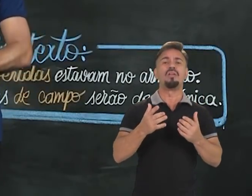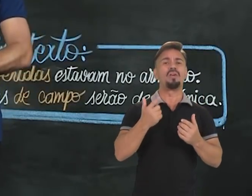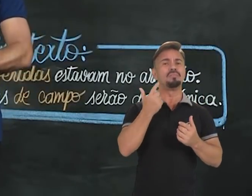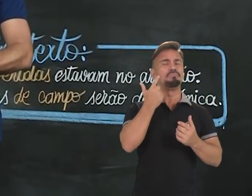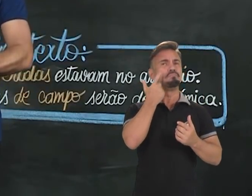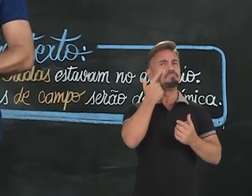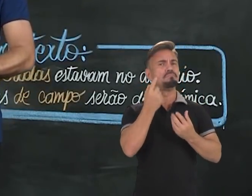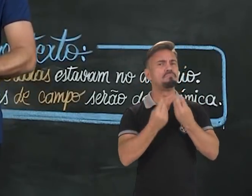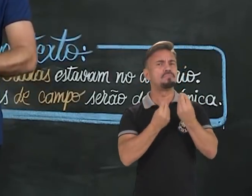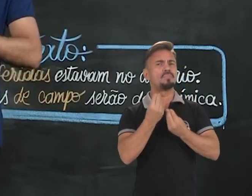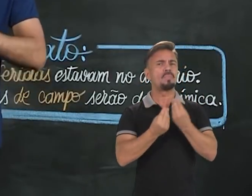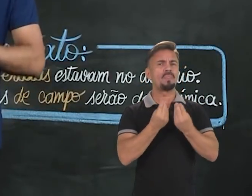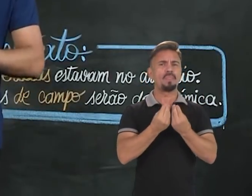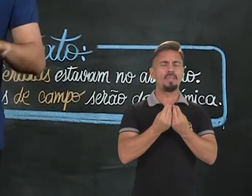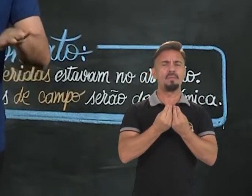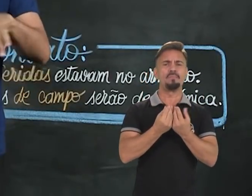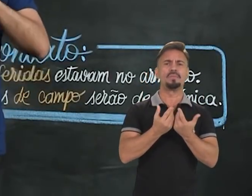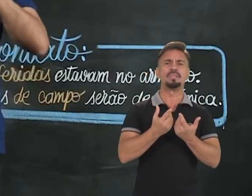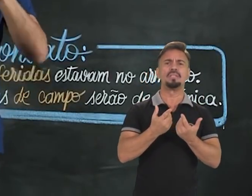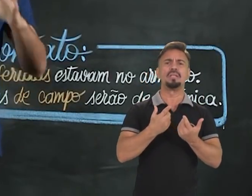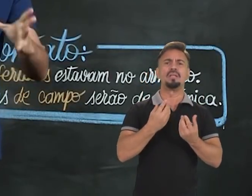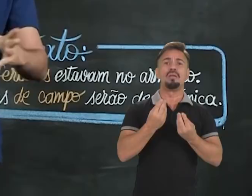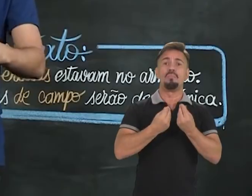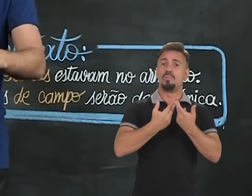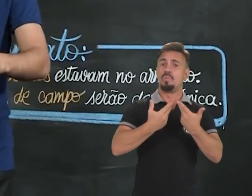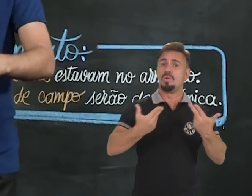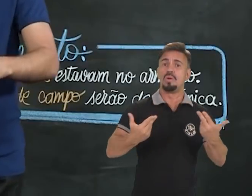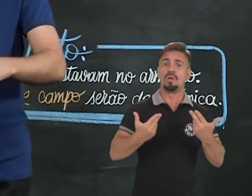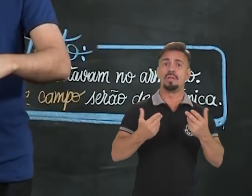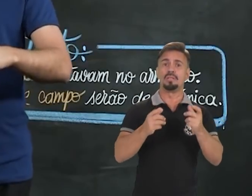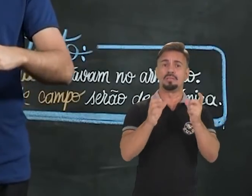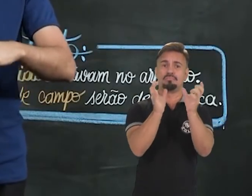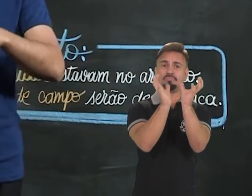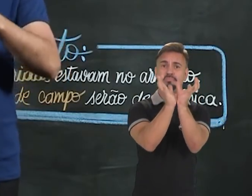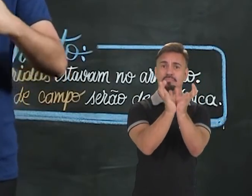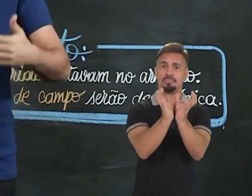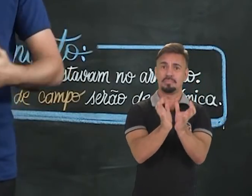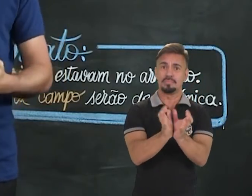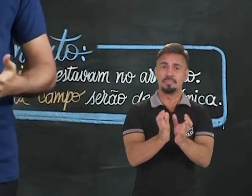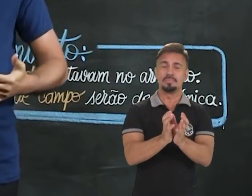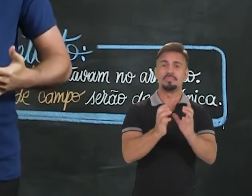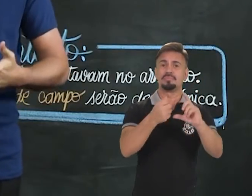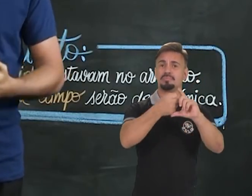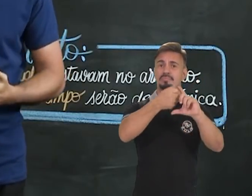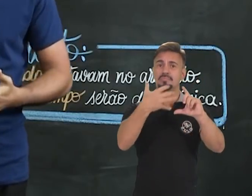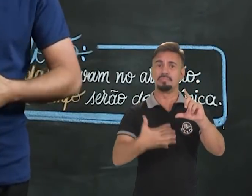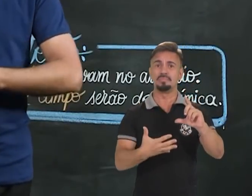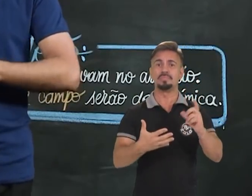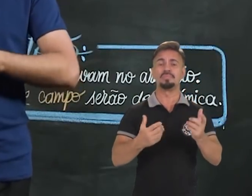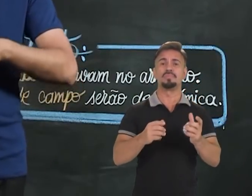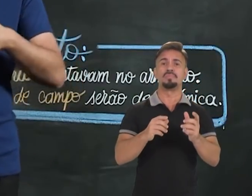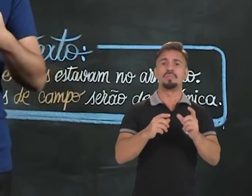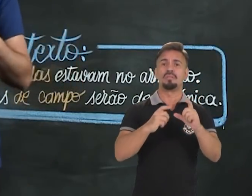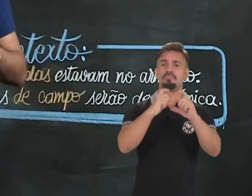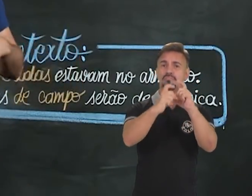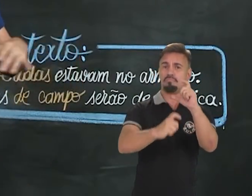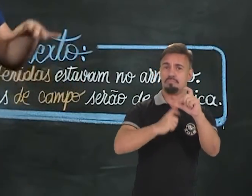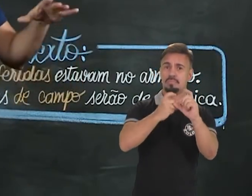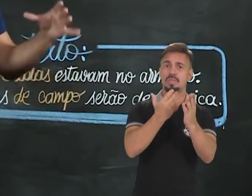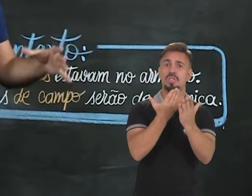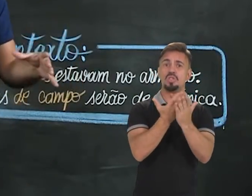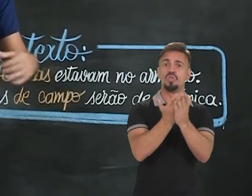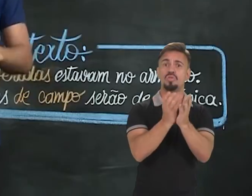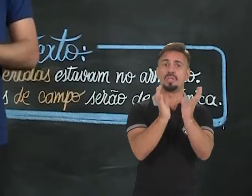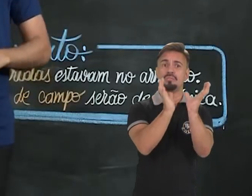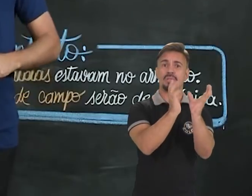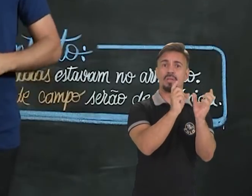análise morfossintática, a gente vai se deparar com muitas classificações que se referem tanto ao campo da morfologia, que é o campo que estuda as palavras